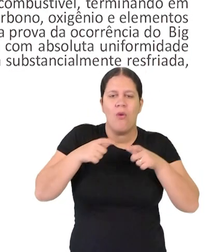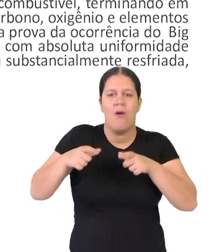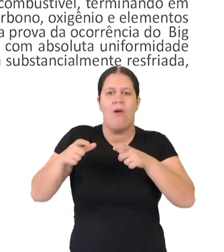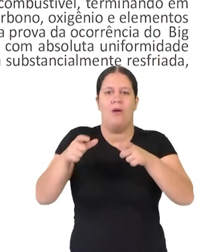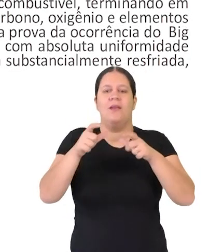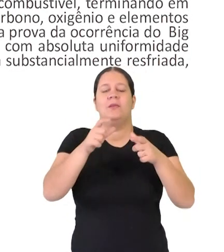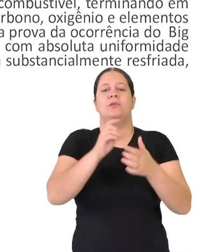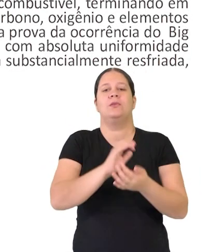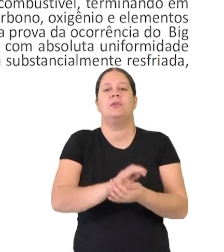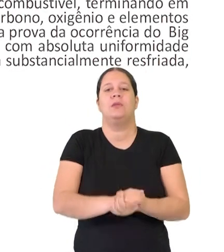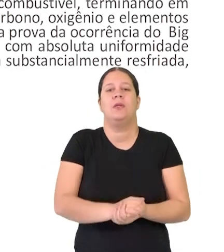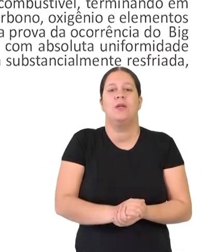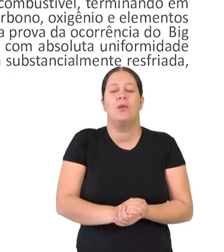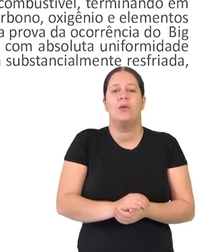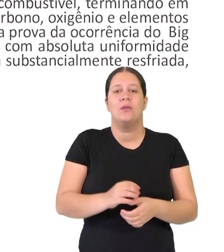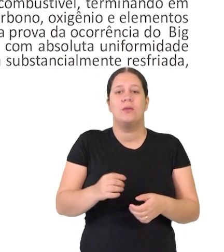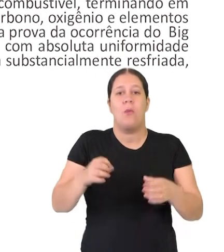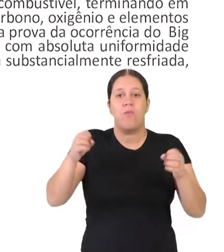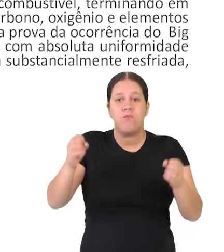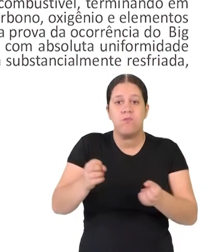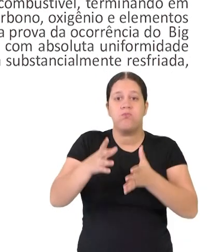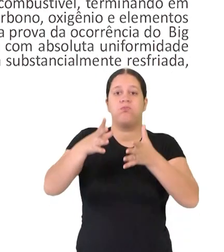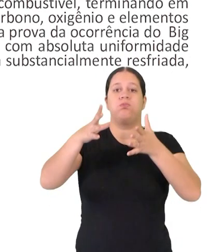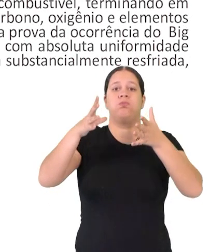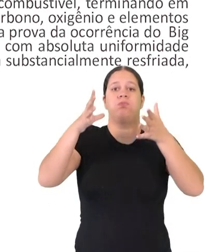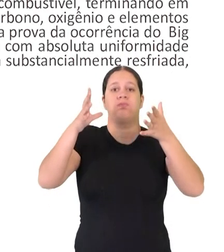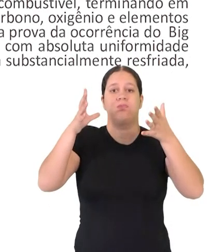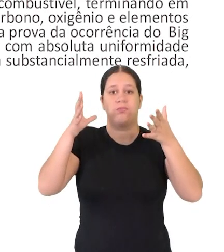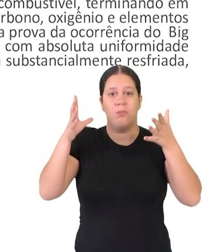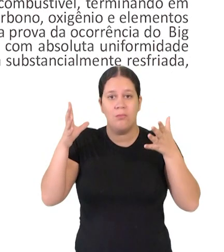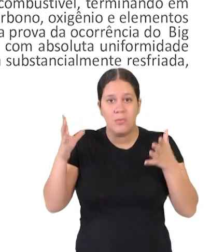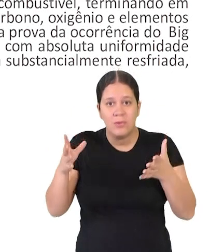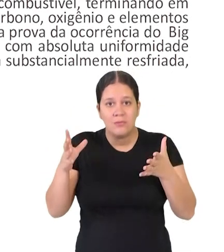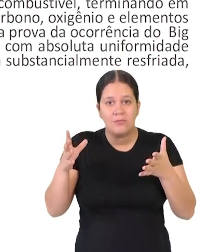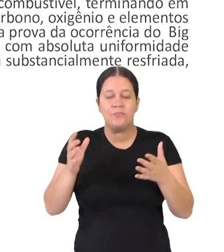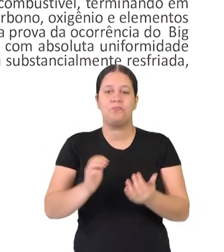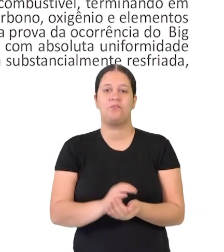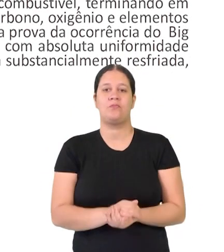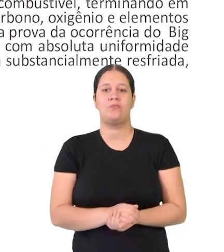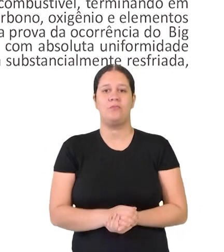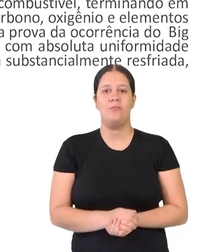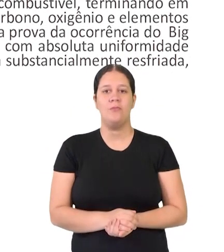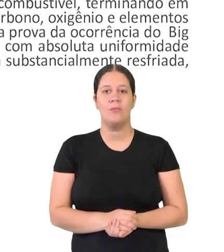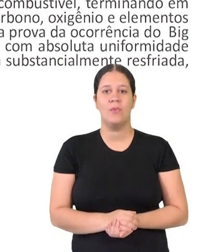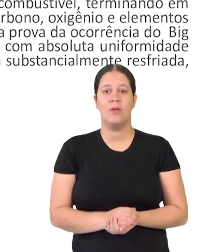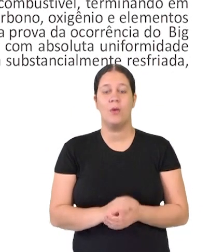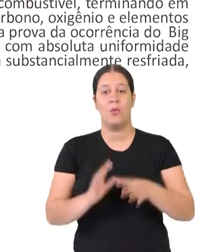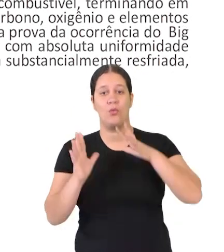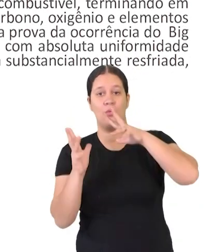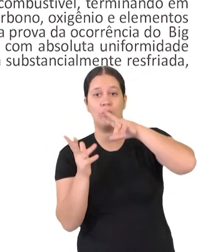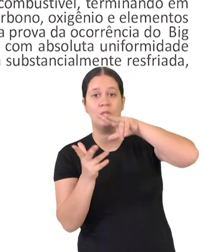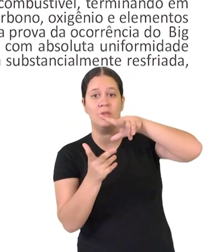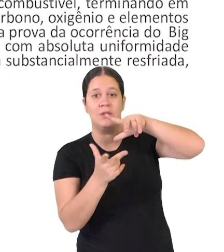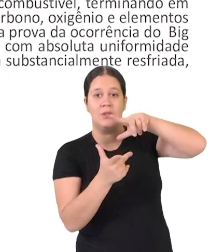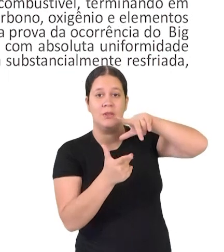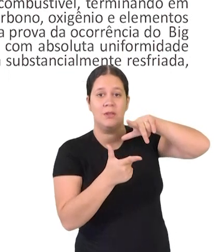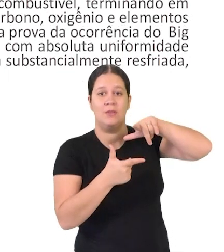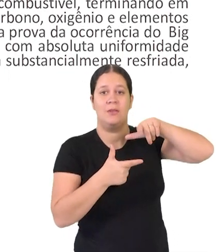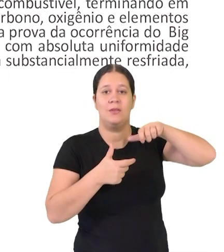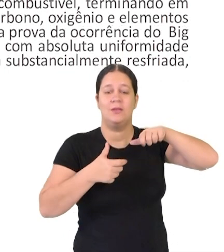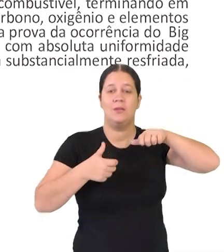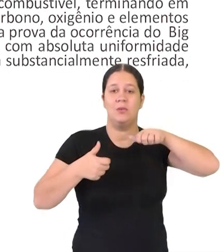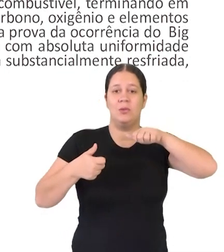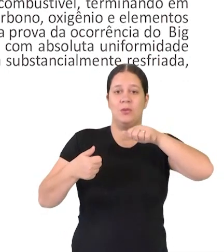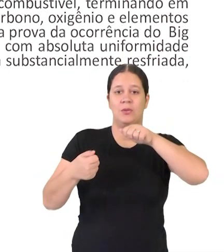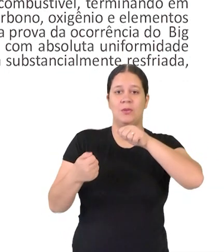Beleza? Nessa titânica explosão cósmica, a qual a gente chama de Big Bang, o universo iniciou uma expansão que